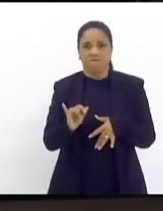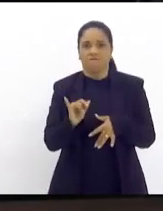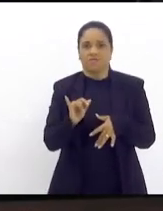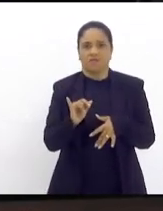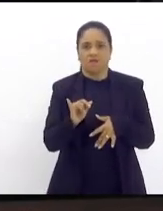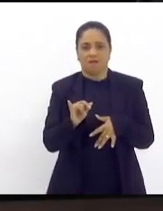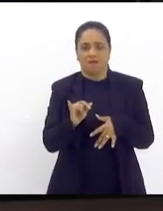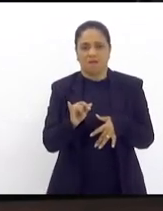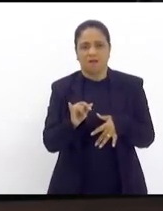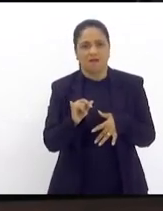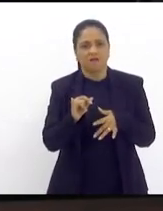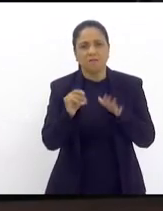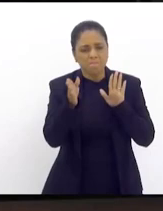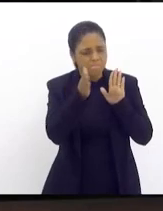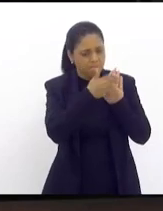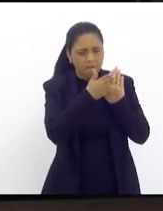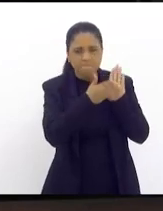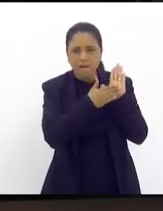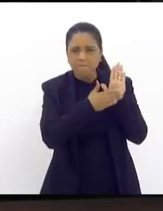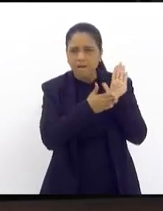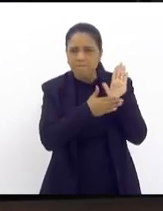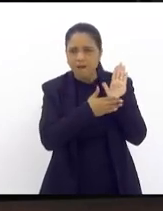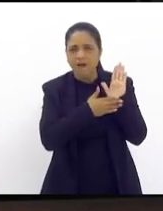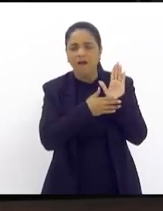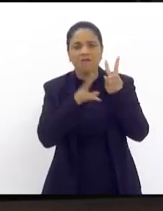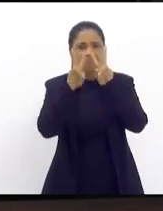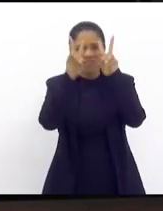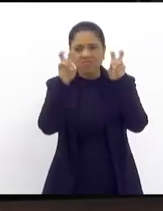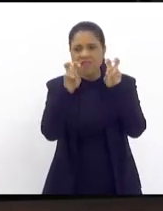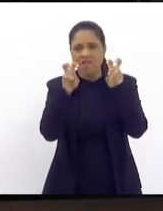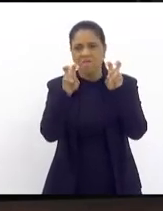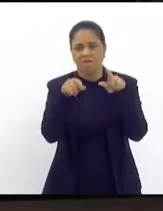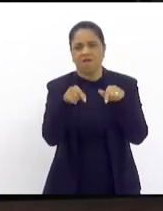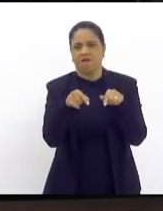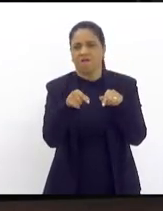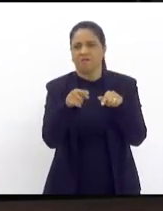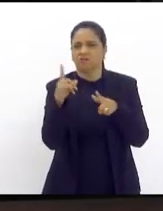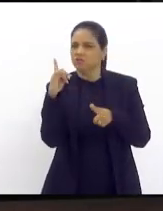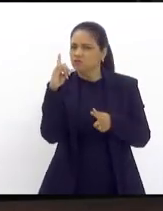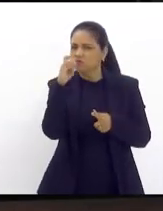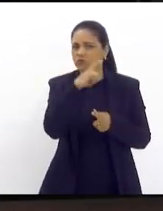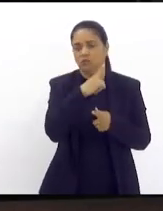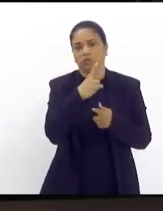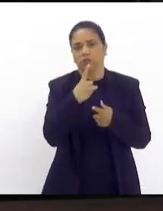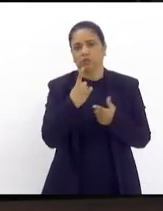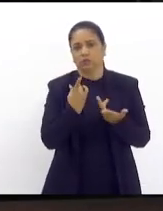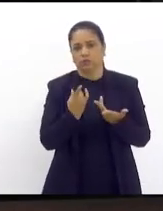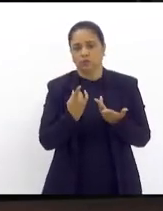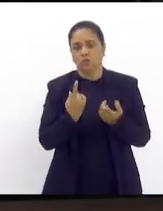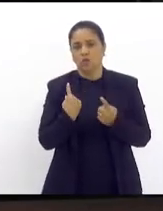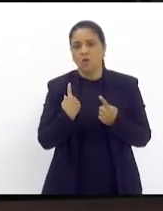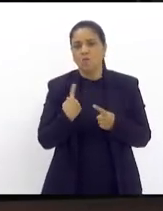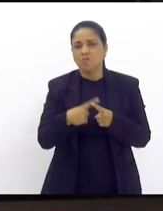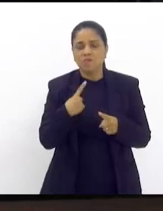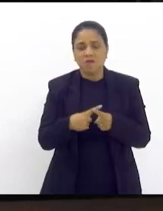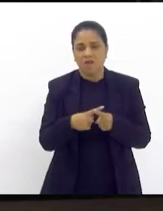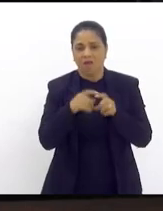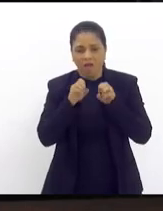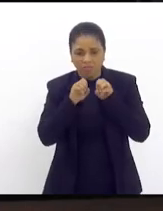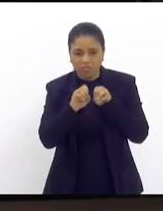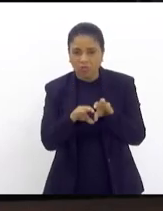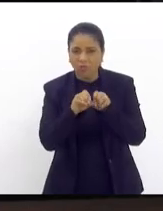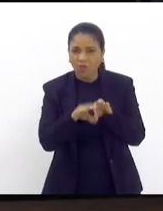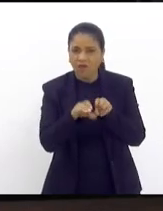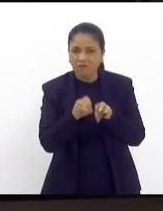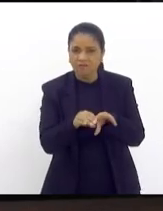prevenção de temas como esse que são muito caros para nós a gente entende a educação como um